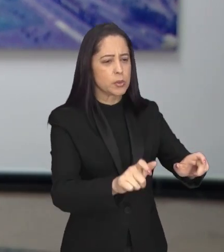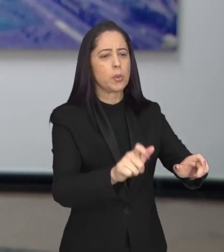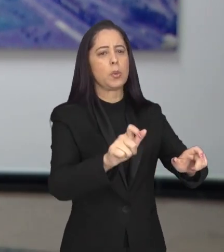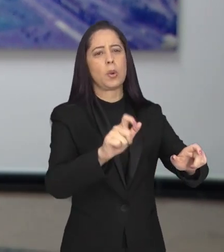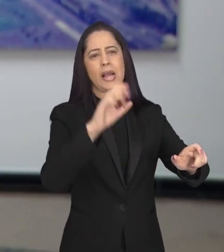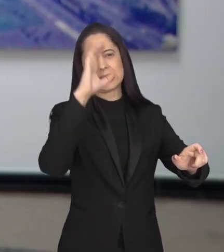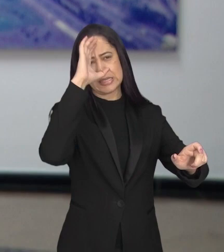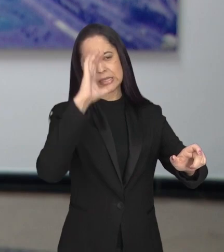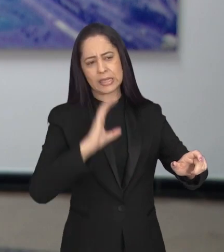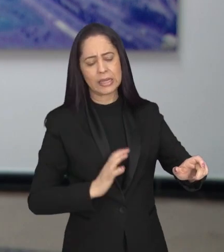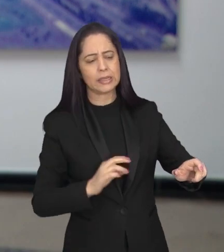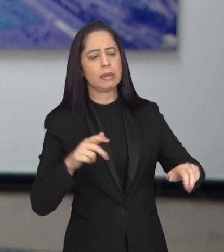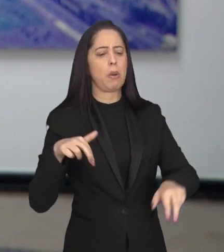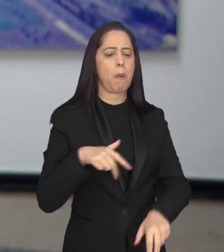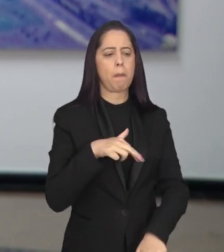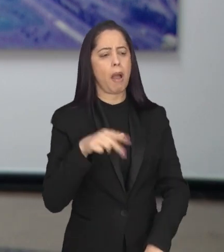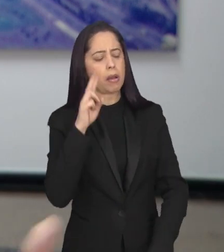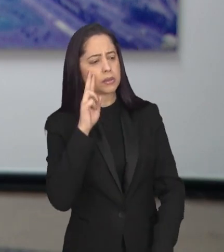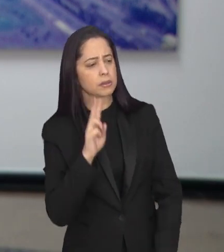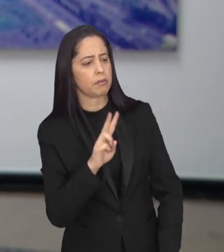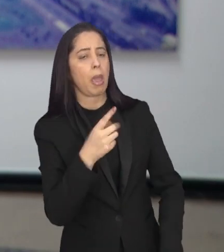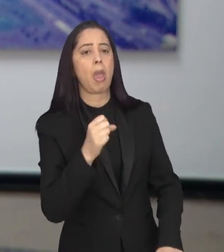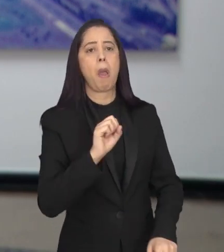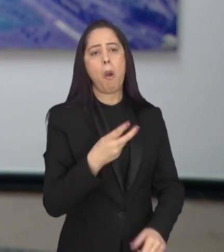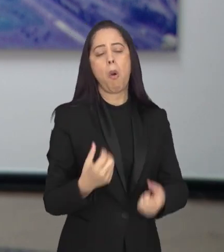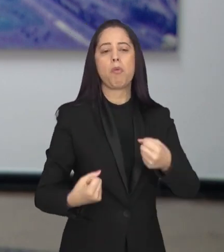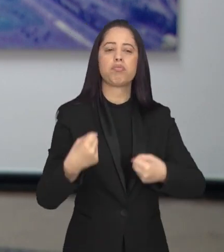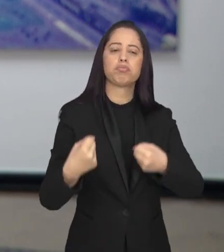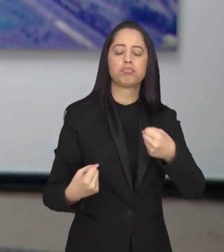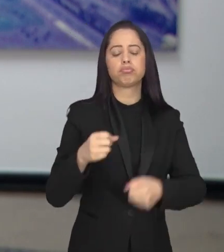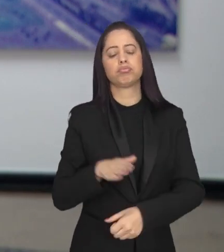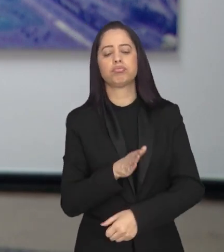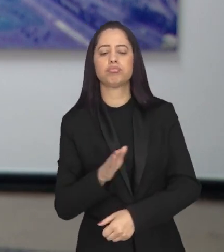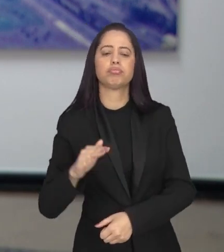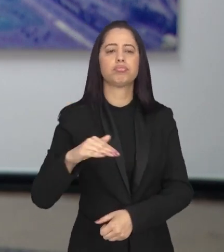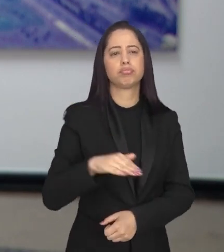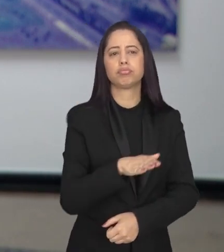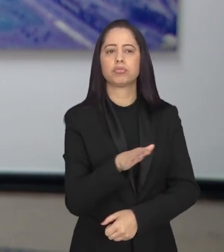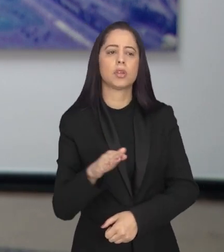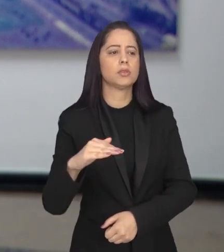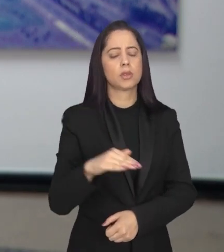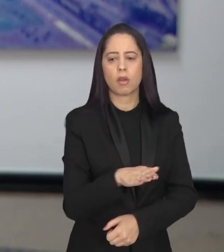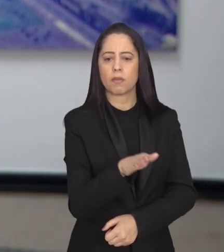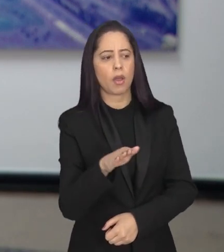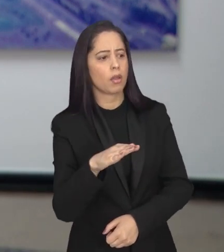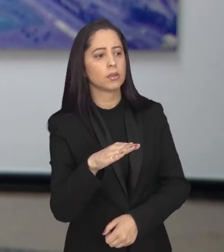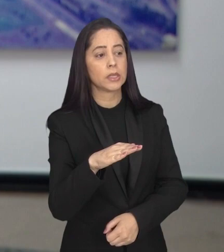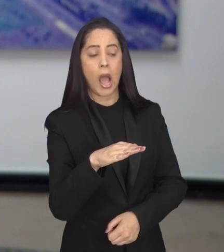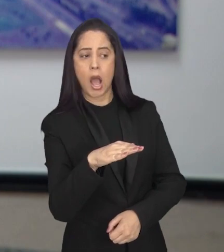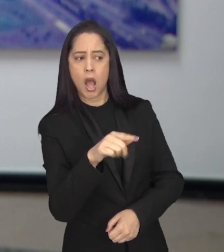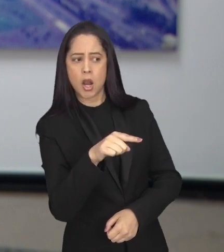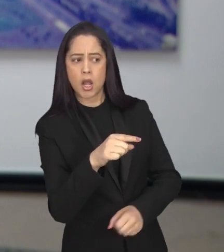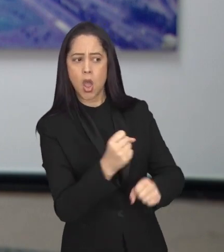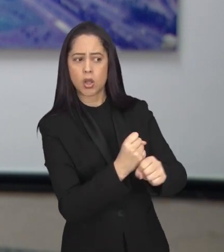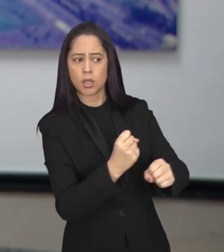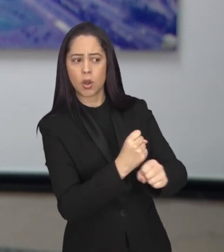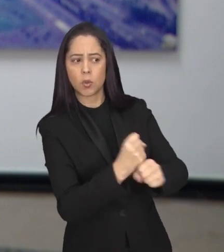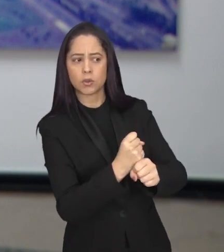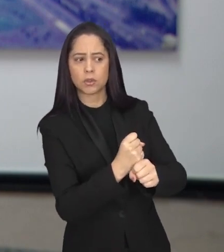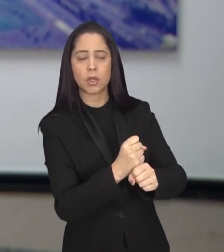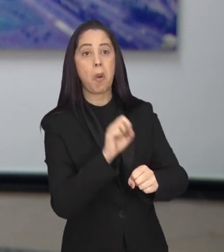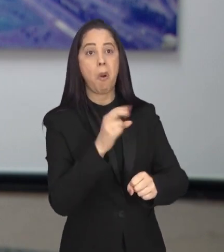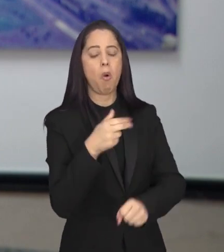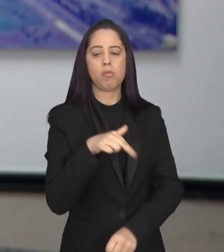ao estar na rua, com seu carro, enfim, vivendo a cidade de São José dos Campos, ele se depara com uma